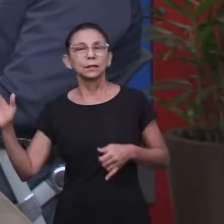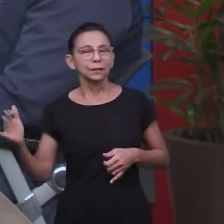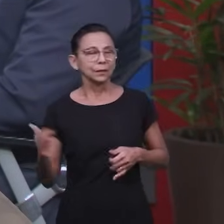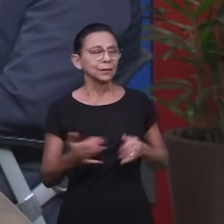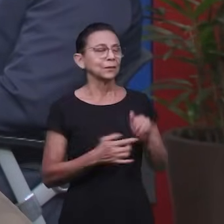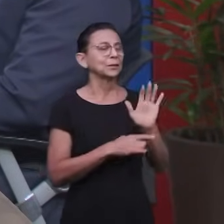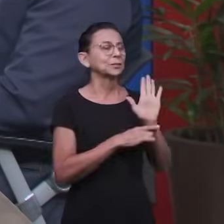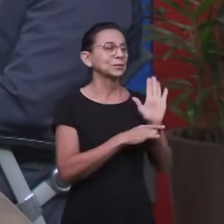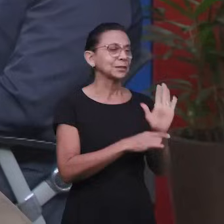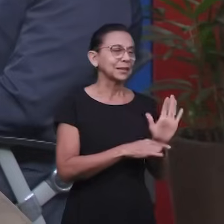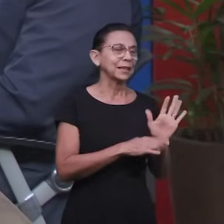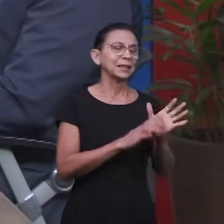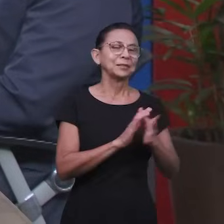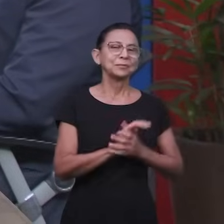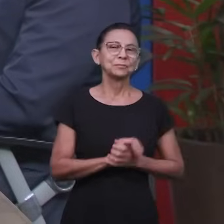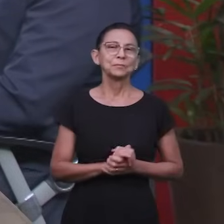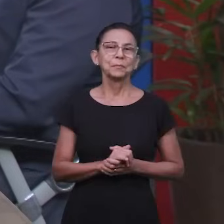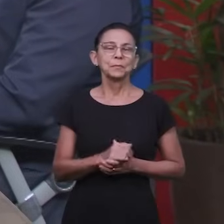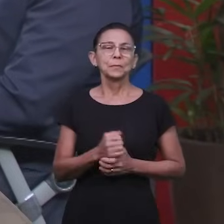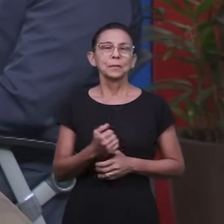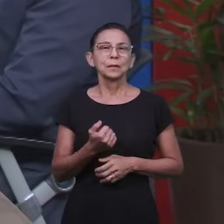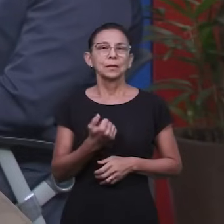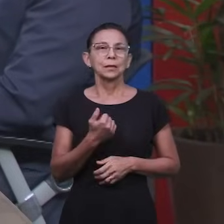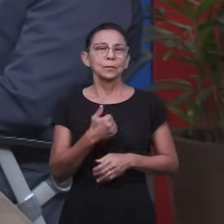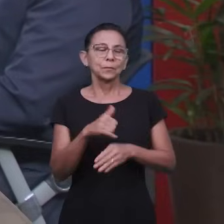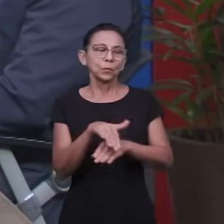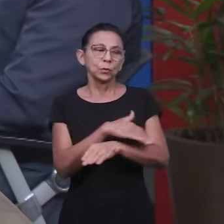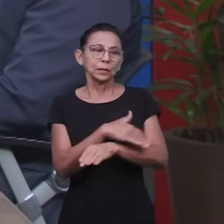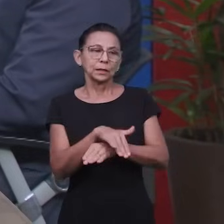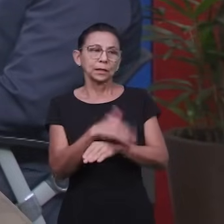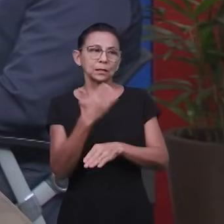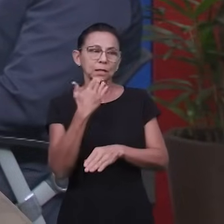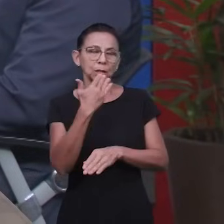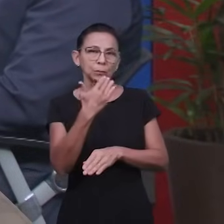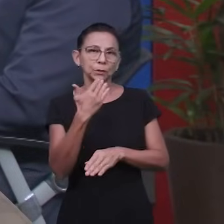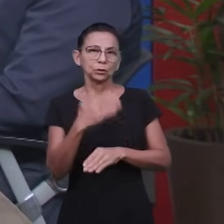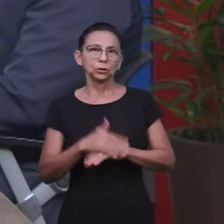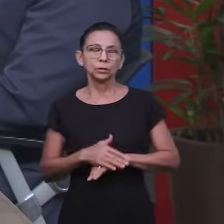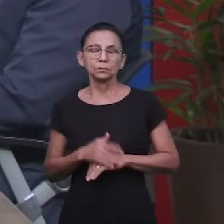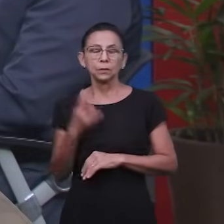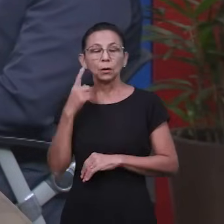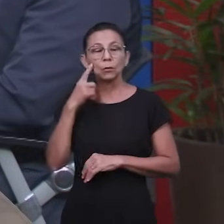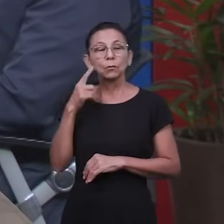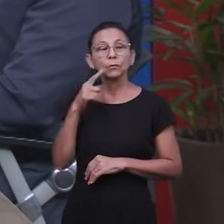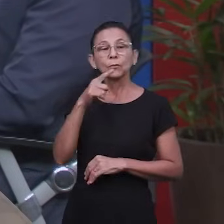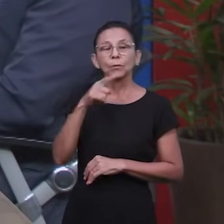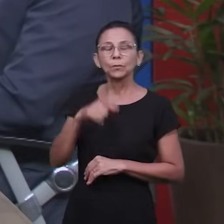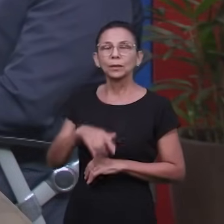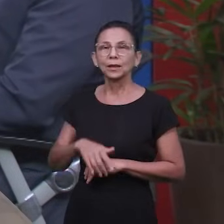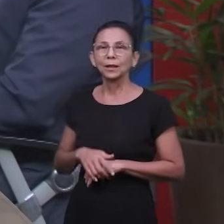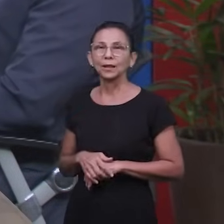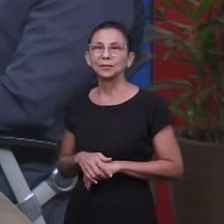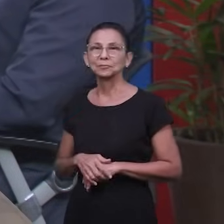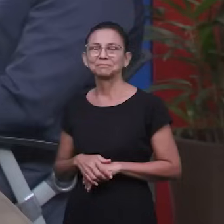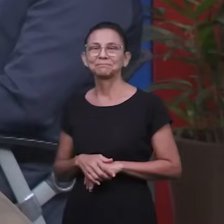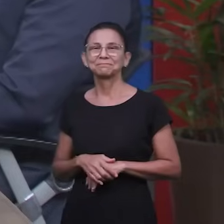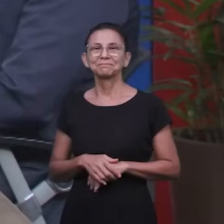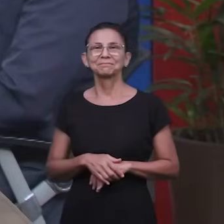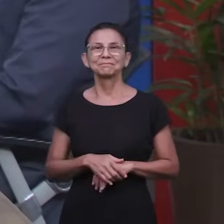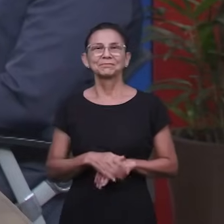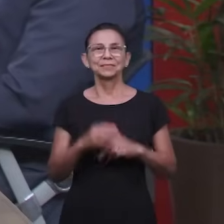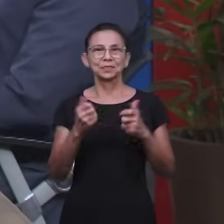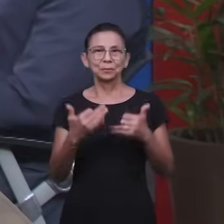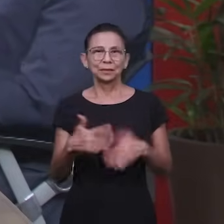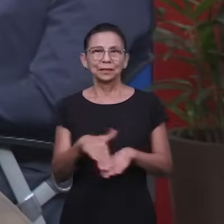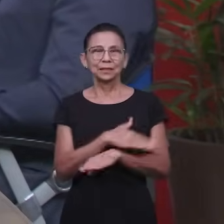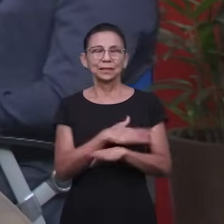Petro falou, hoje em dia ela não liga mais, certamente está na igreja de Deus abençoando. Que bênção. É o fruto do Espírito,